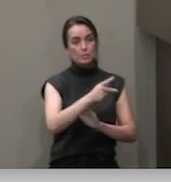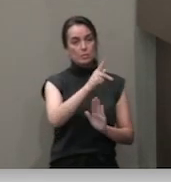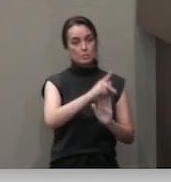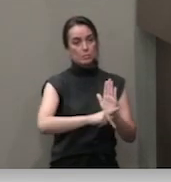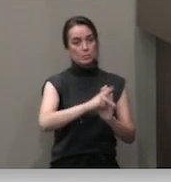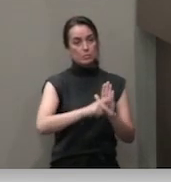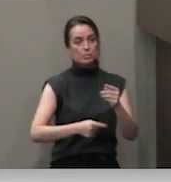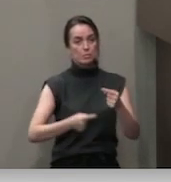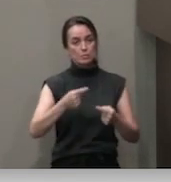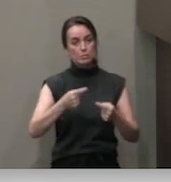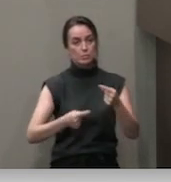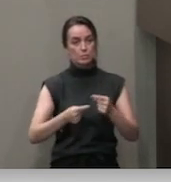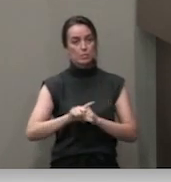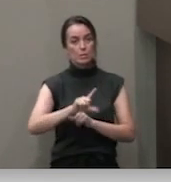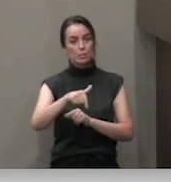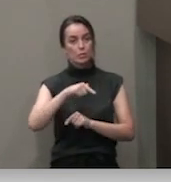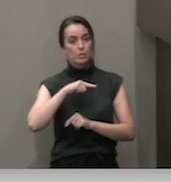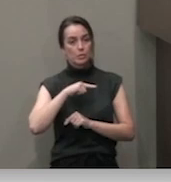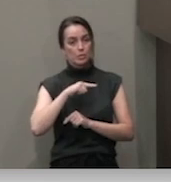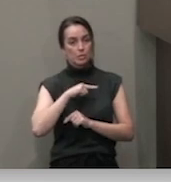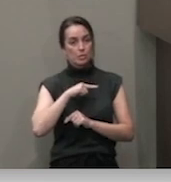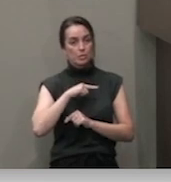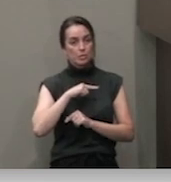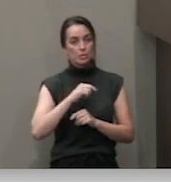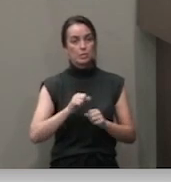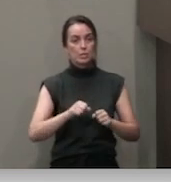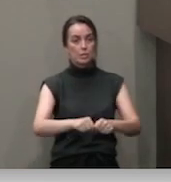logo depois da sessão temos uma audiência